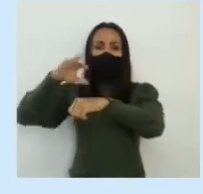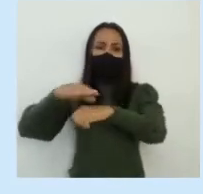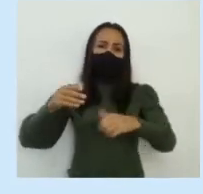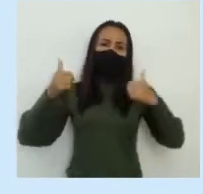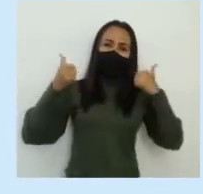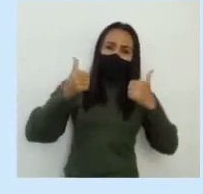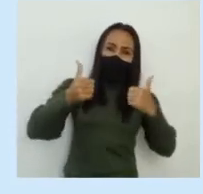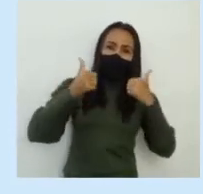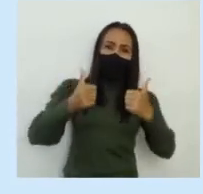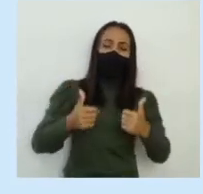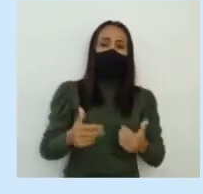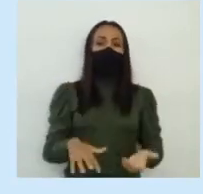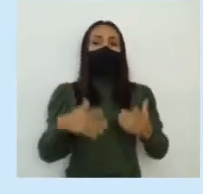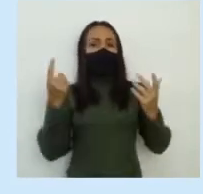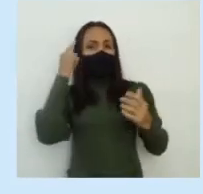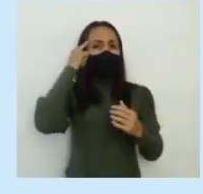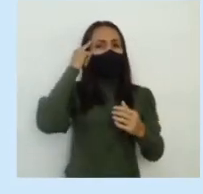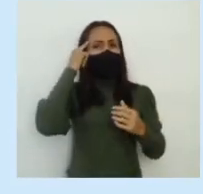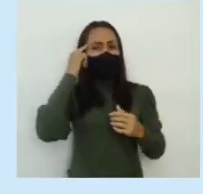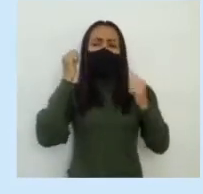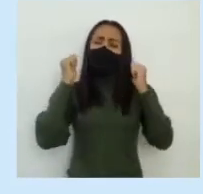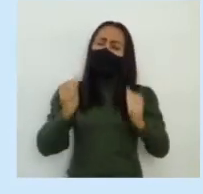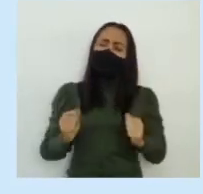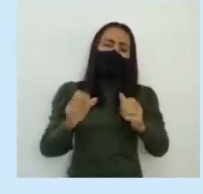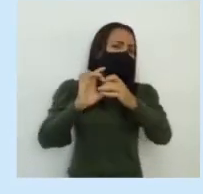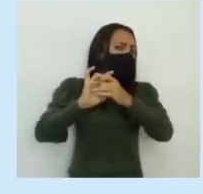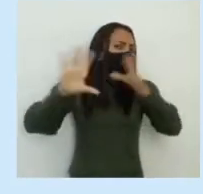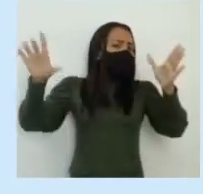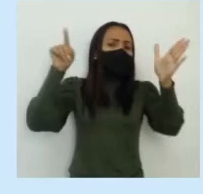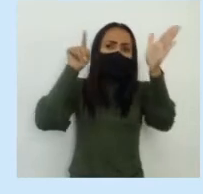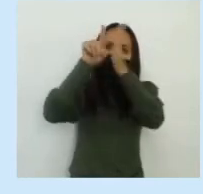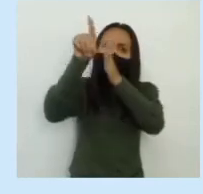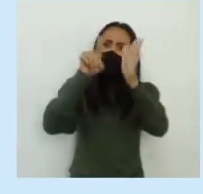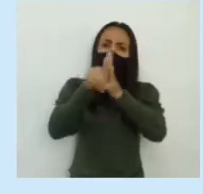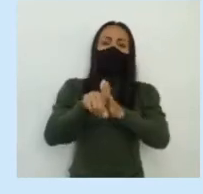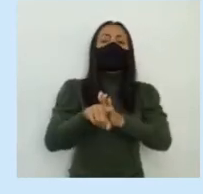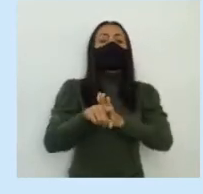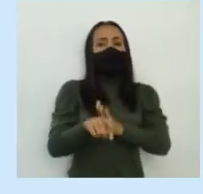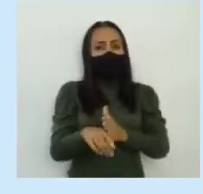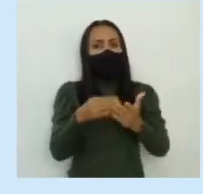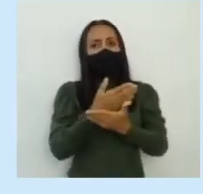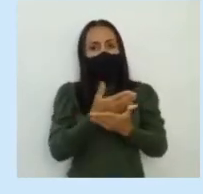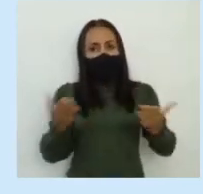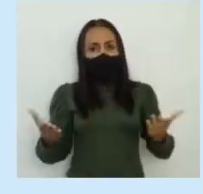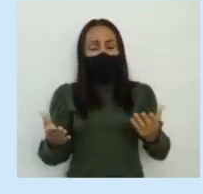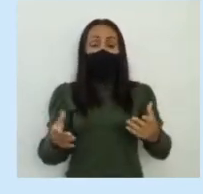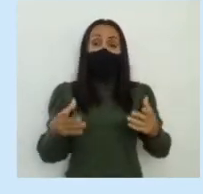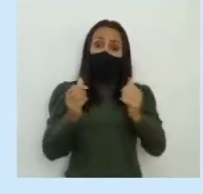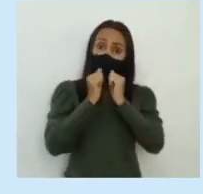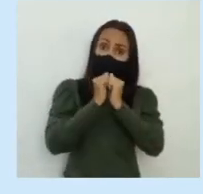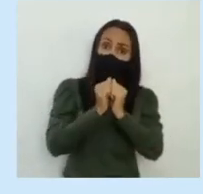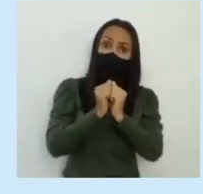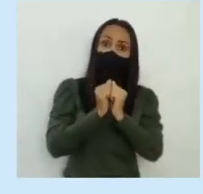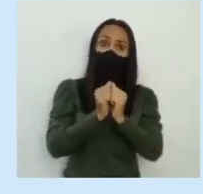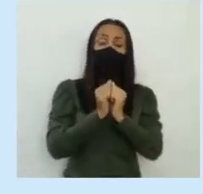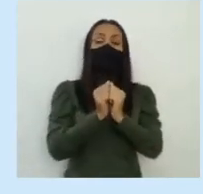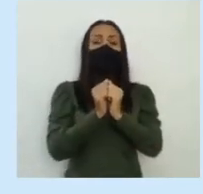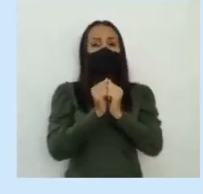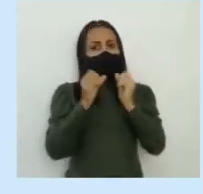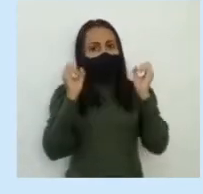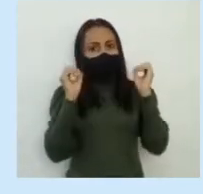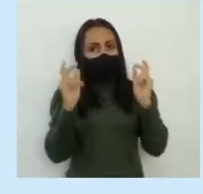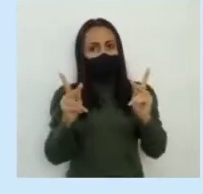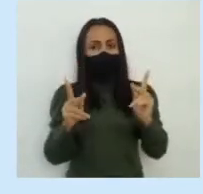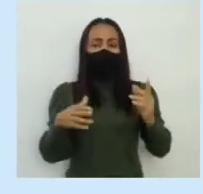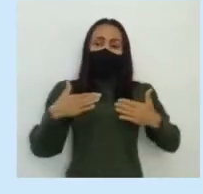E de não guardar dúvidas. Professora, não entendi. Manda para cá que a gente está aqui justamente para isso, certo? Foi um